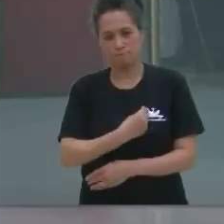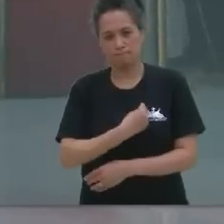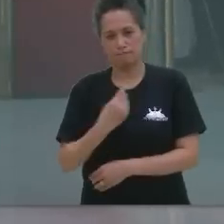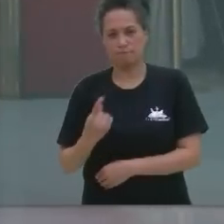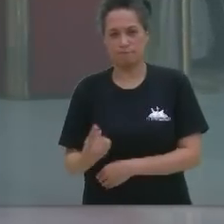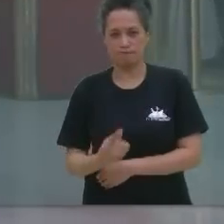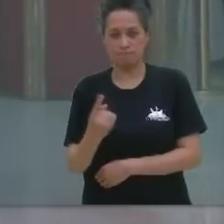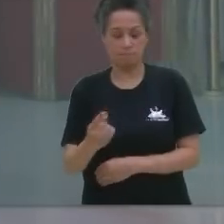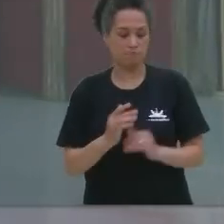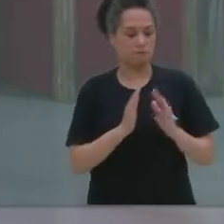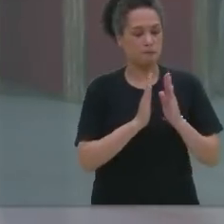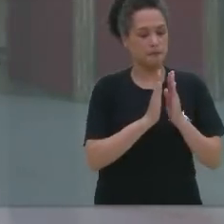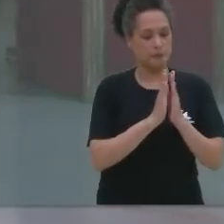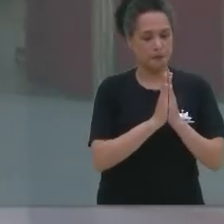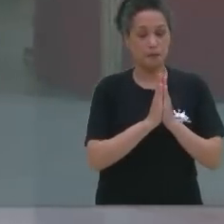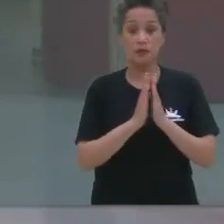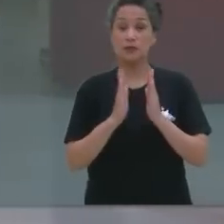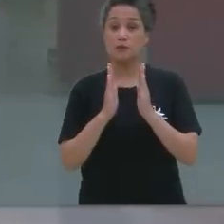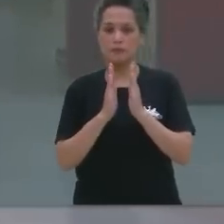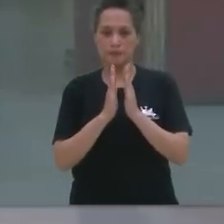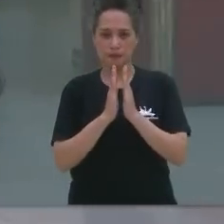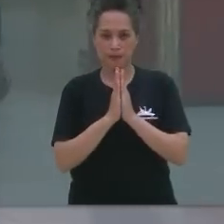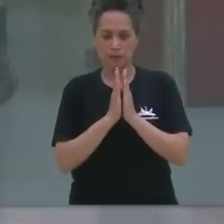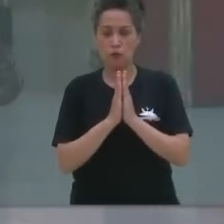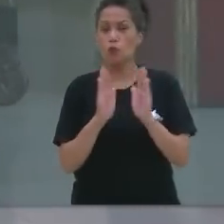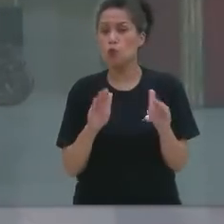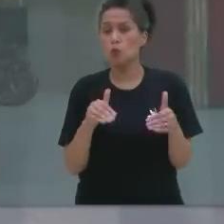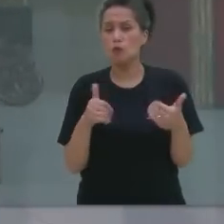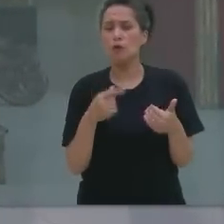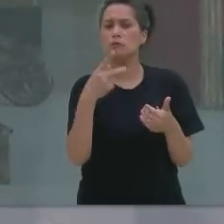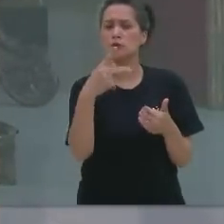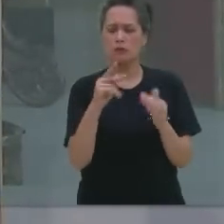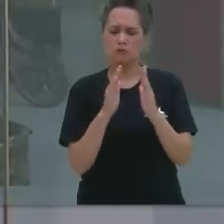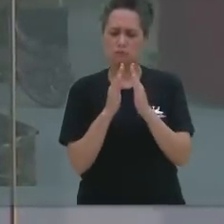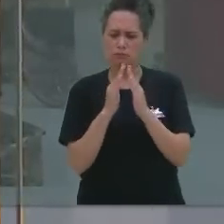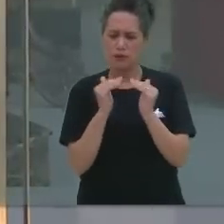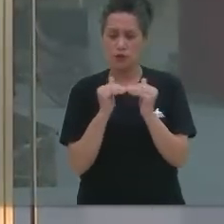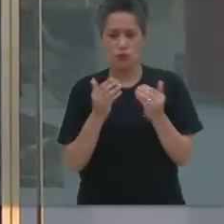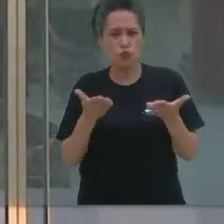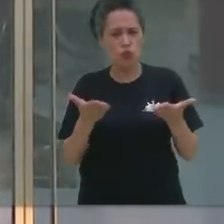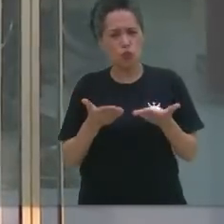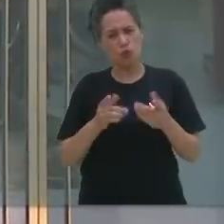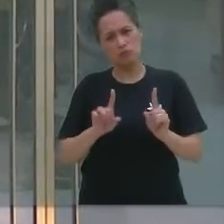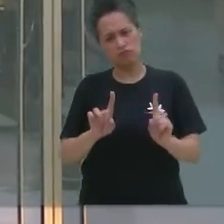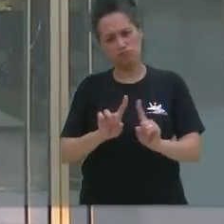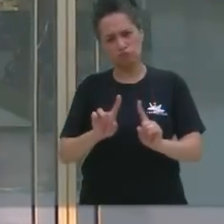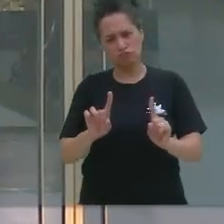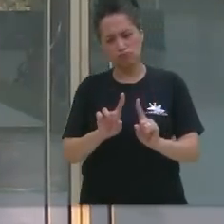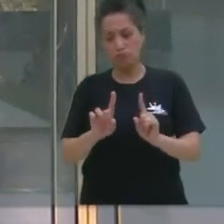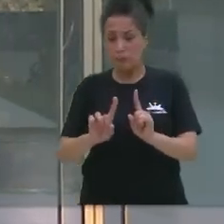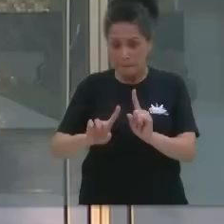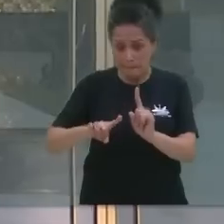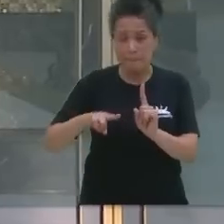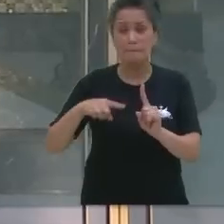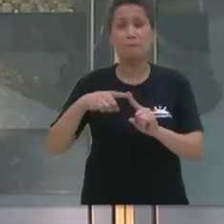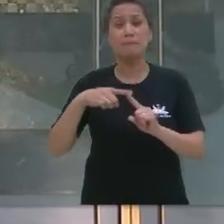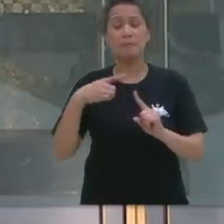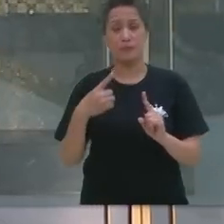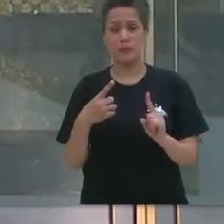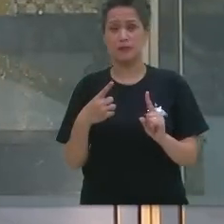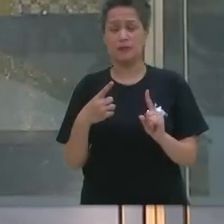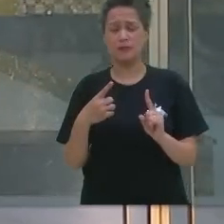Amém. Oremos. Qual a sua intenção, não só hoje, mas durante